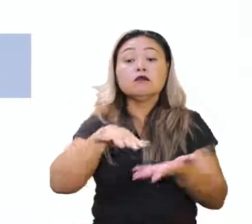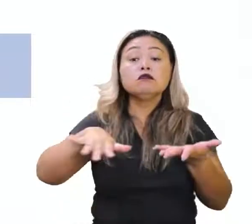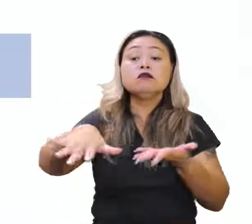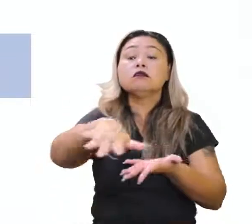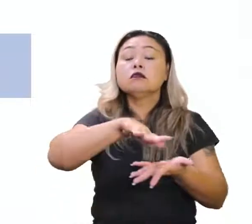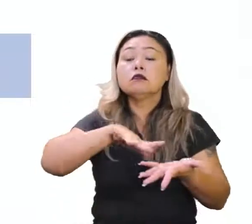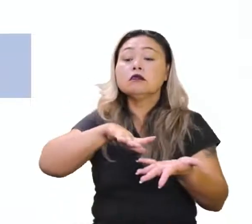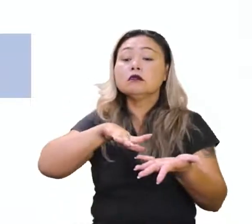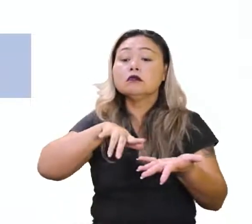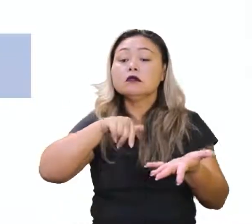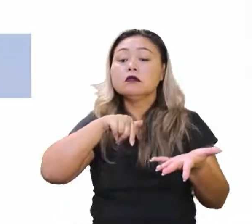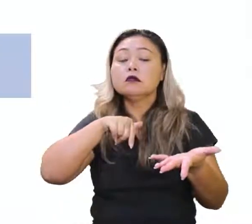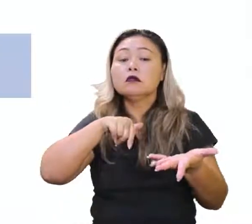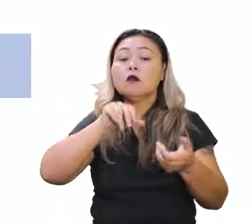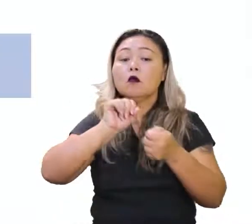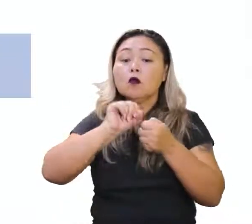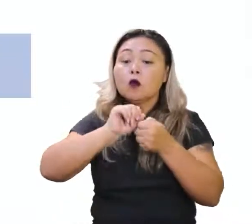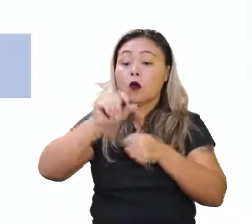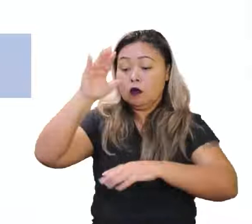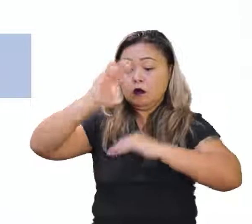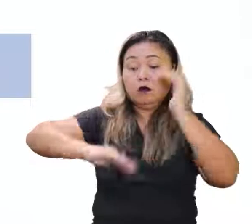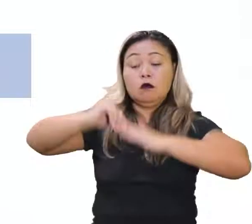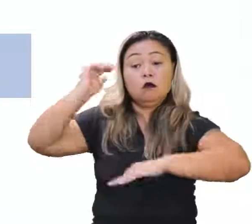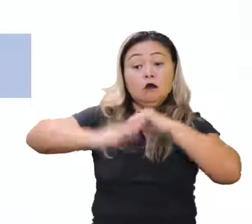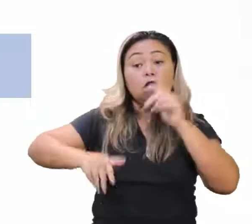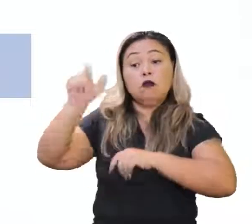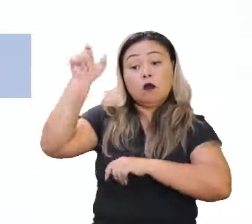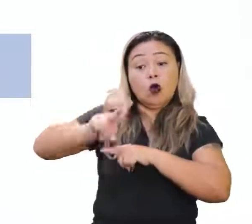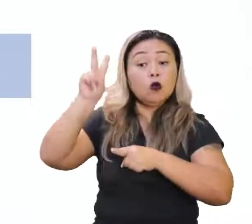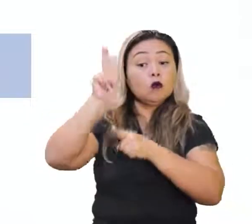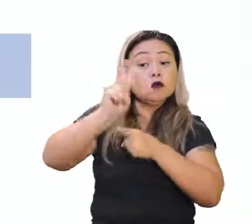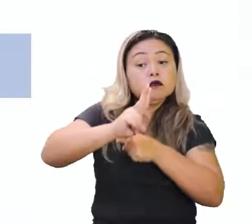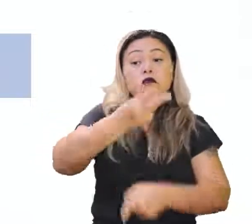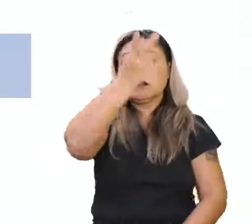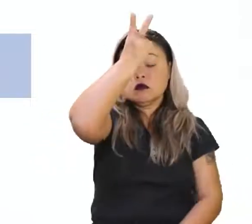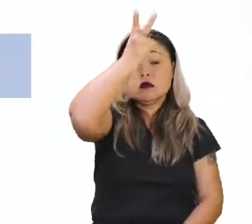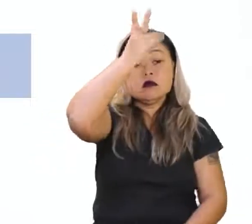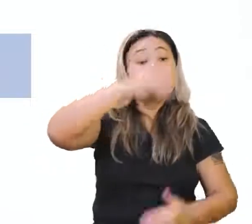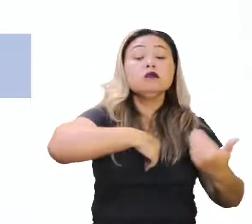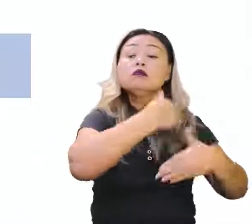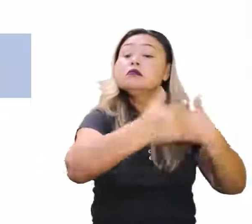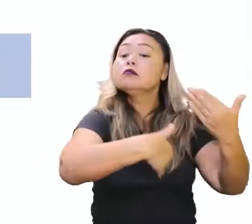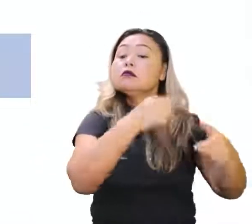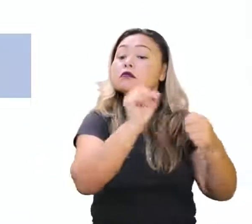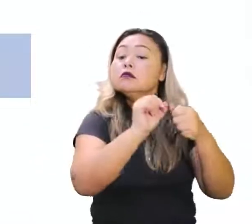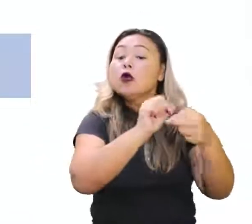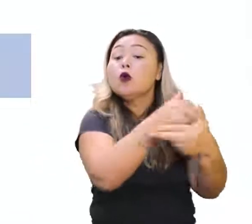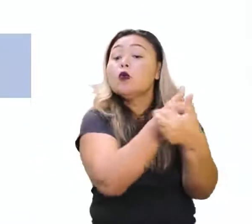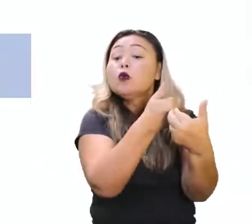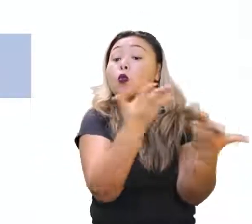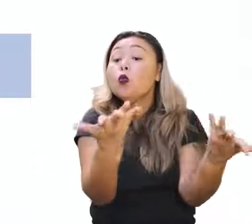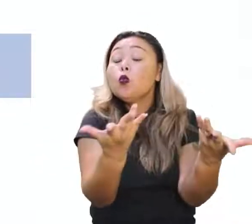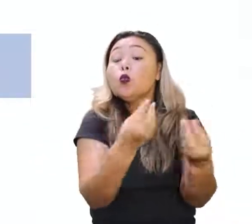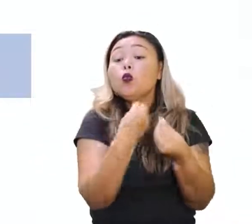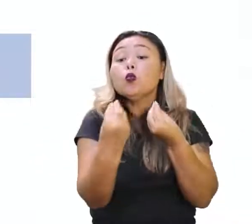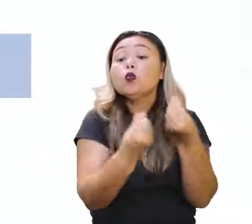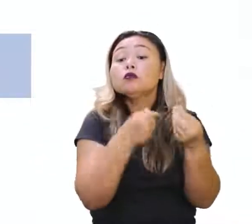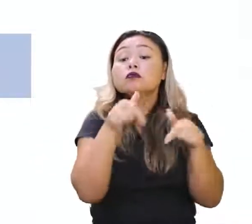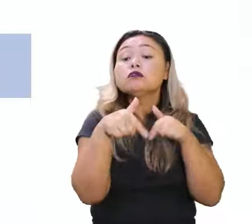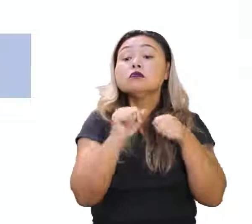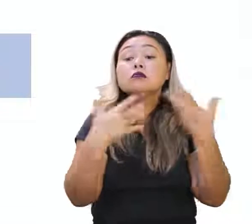atividades que o caprinocultor, que é o criador de cabras, desenvolve. Quais são essas atividades?